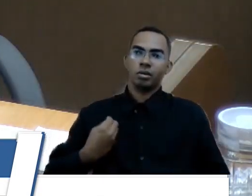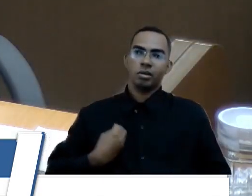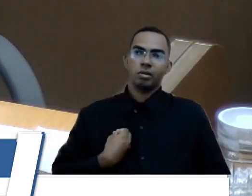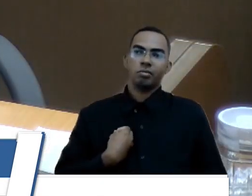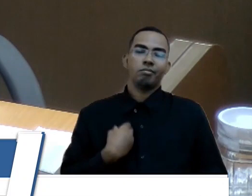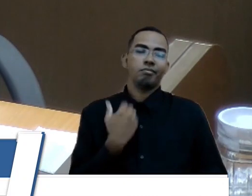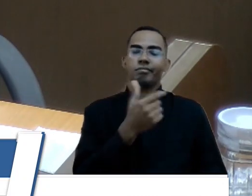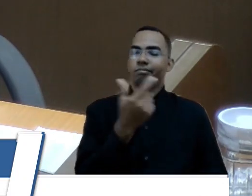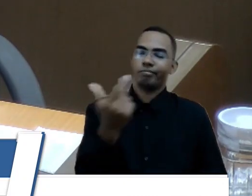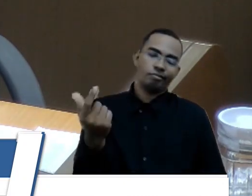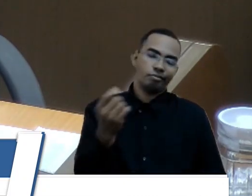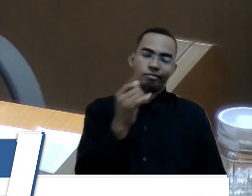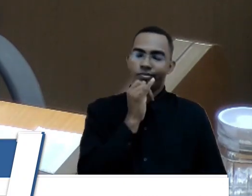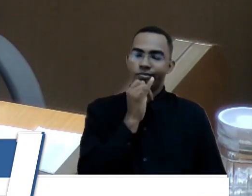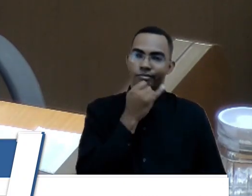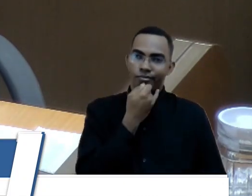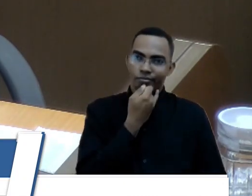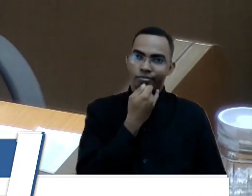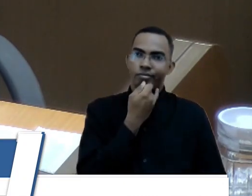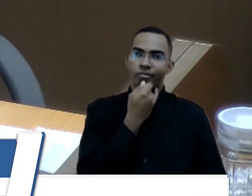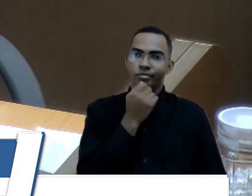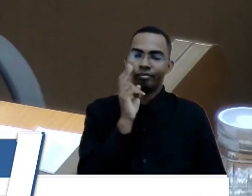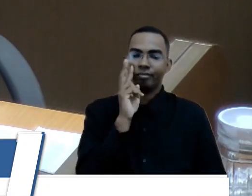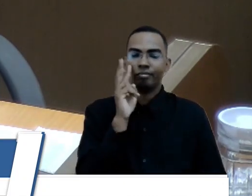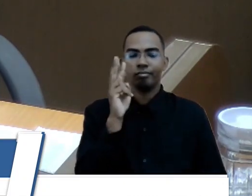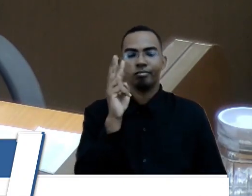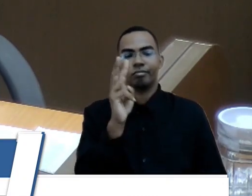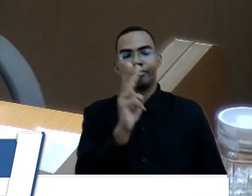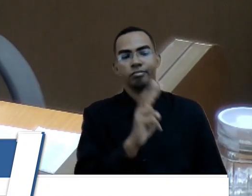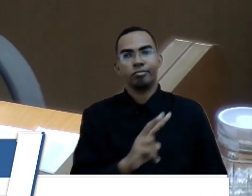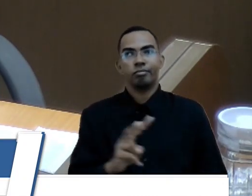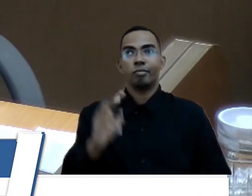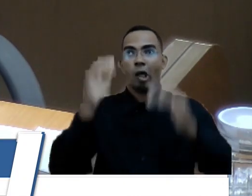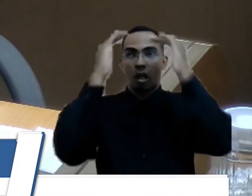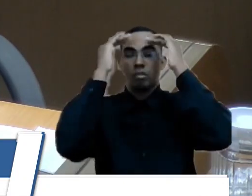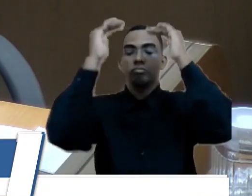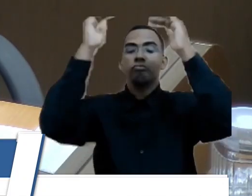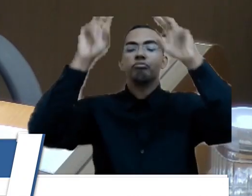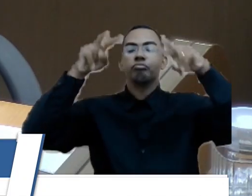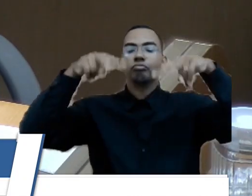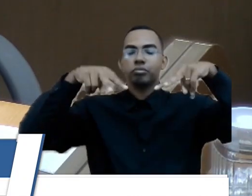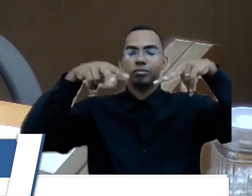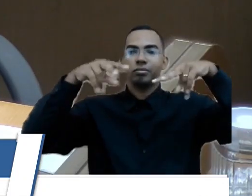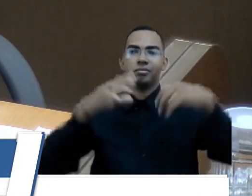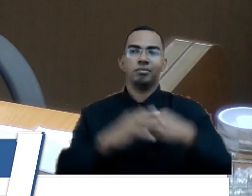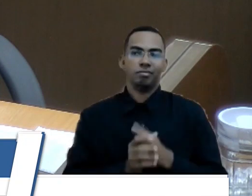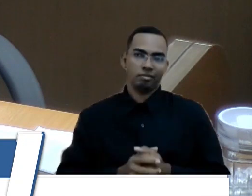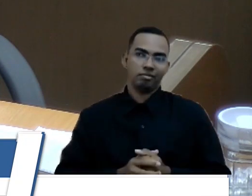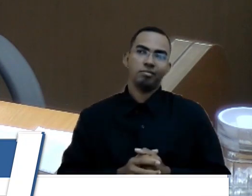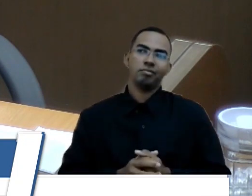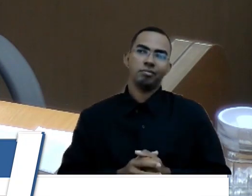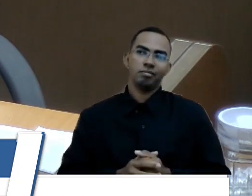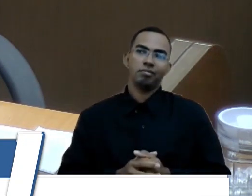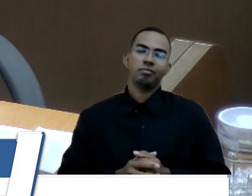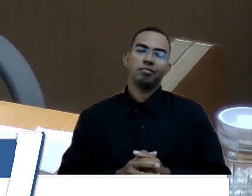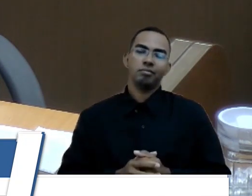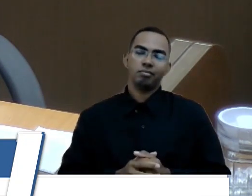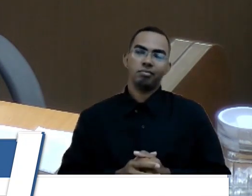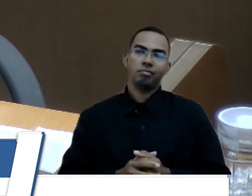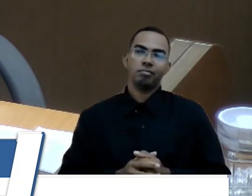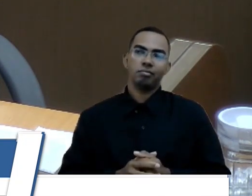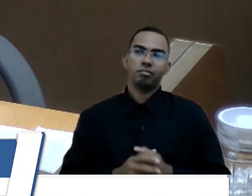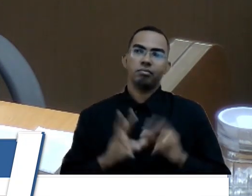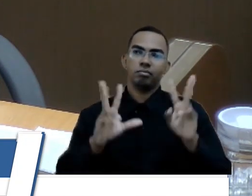tem, infelizmente, esse olhar lá de cima, né? E quanto você falou